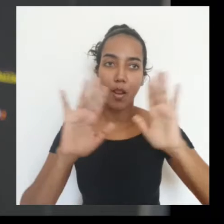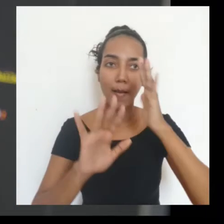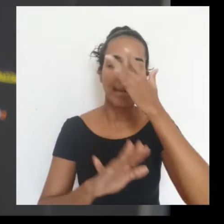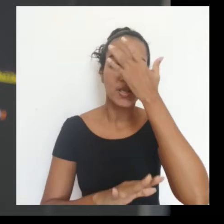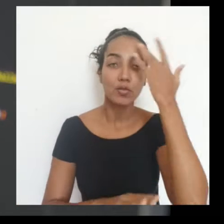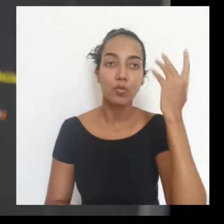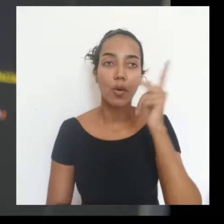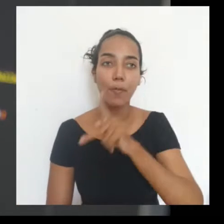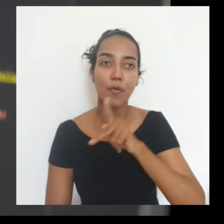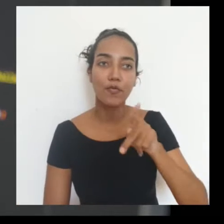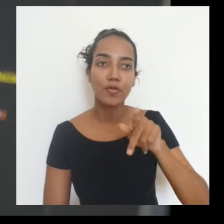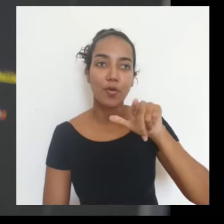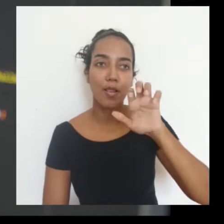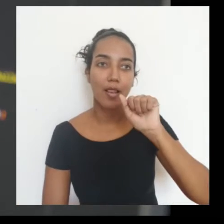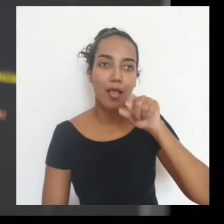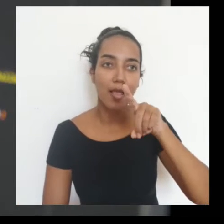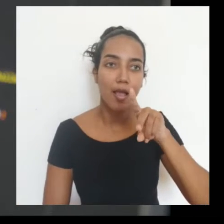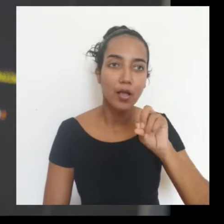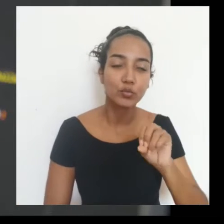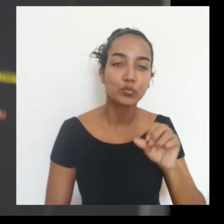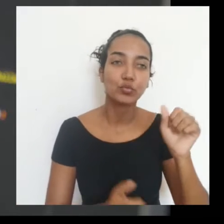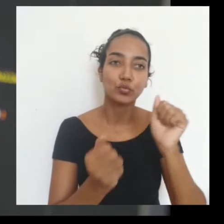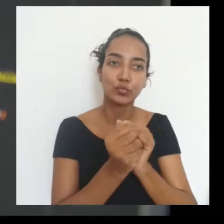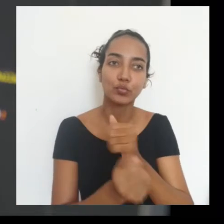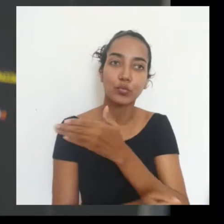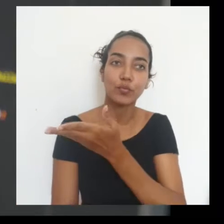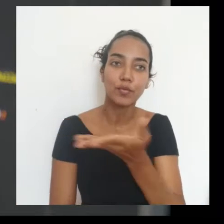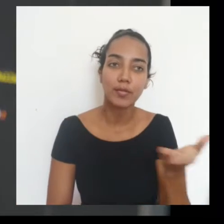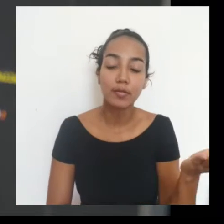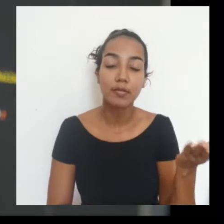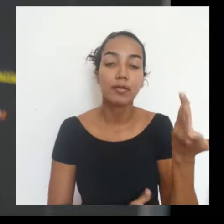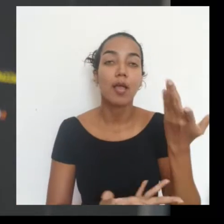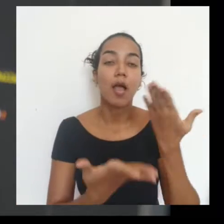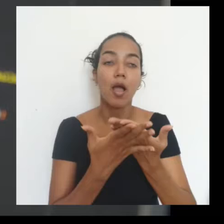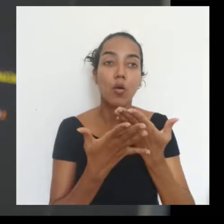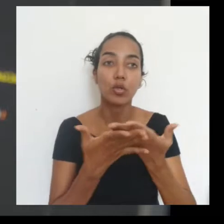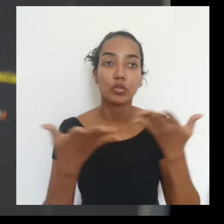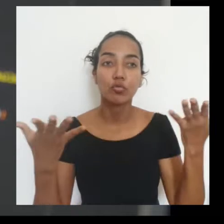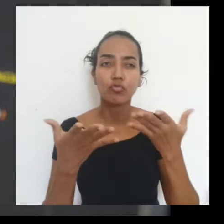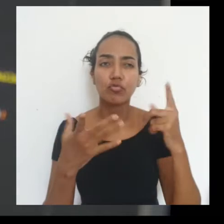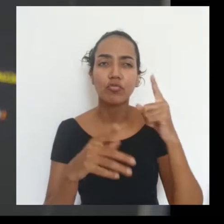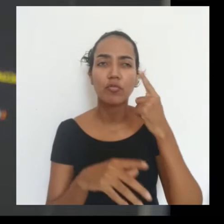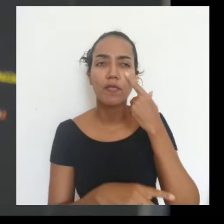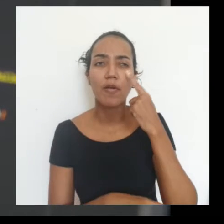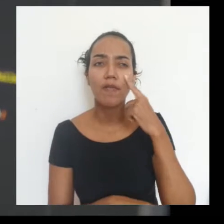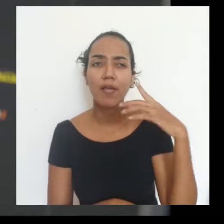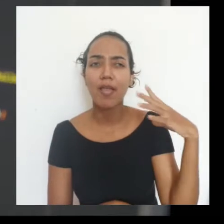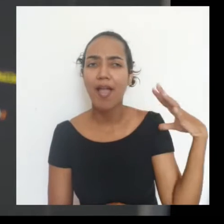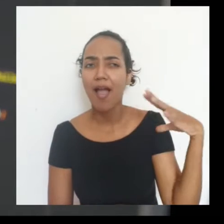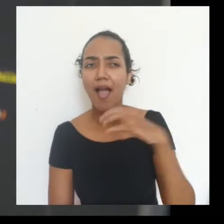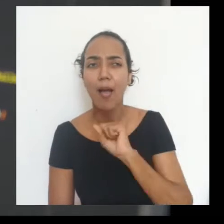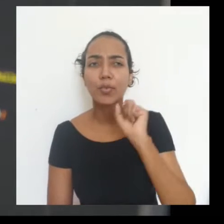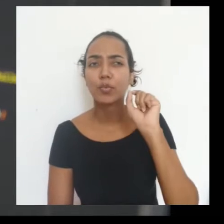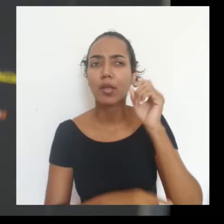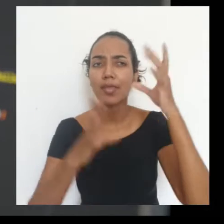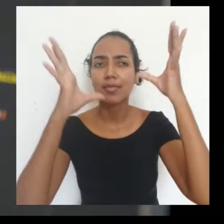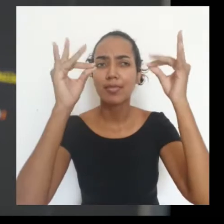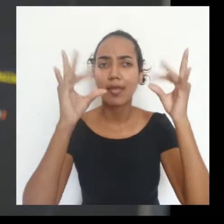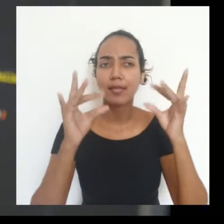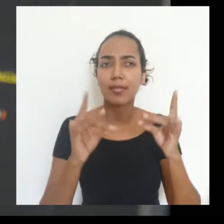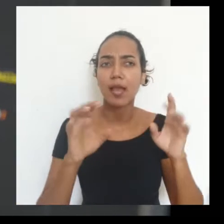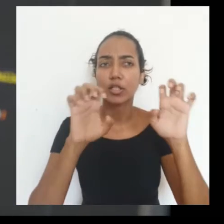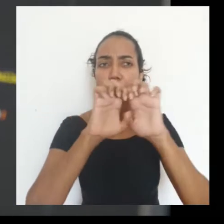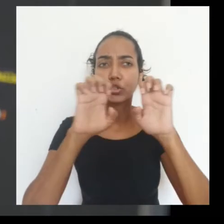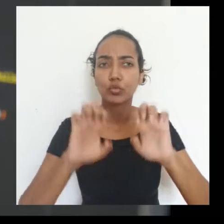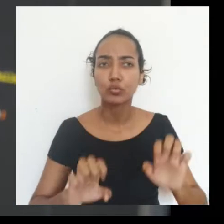Pessoal, professor Leandro, mais uma vez aí com vocês. E nessa aula a gente vai ver rapidamente alguns detalhes sobre